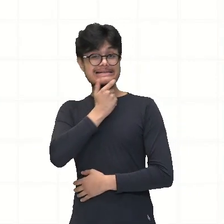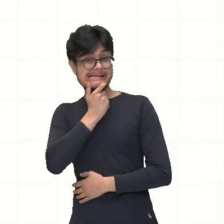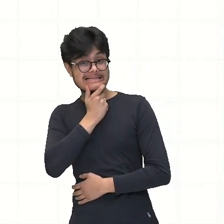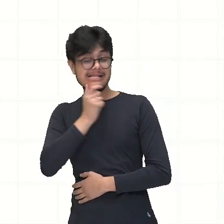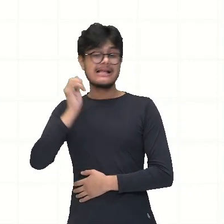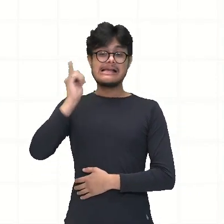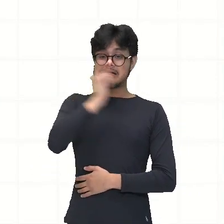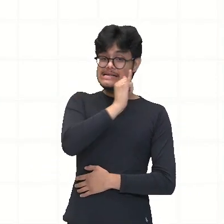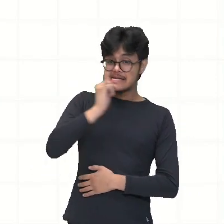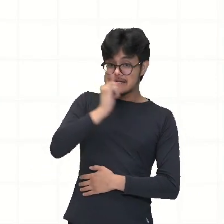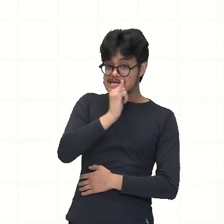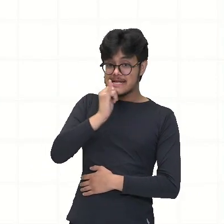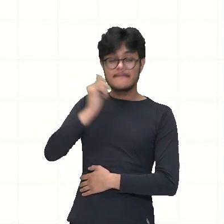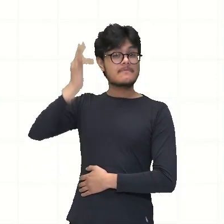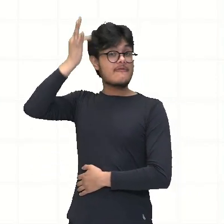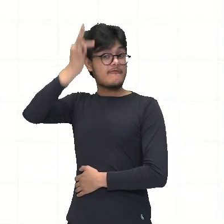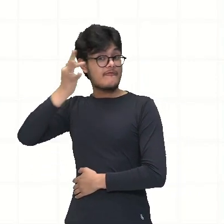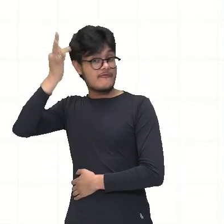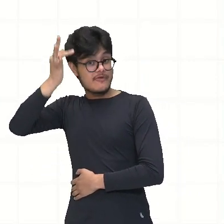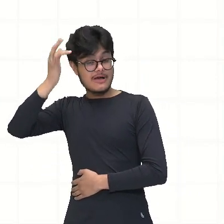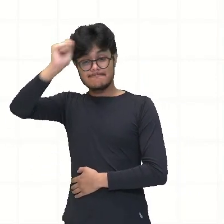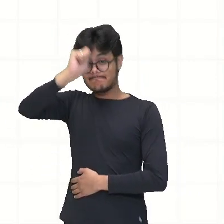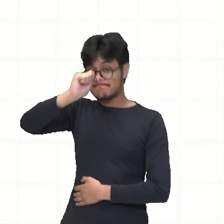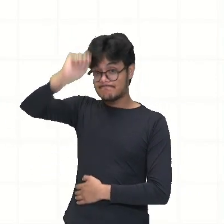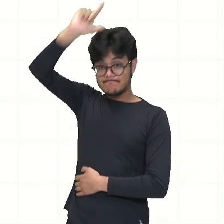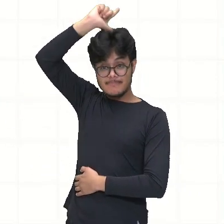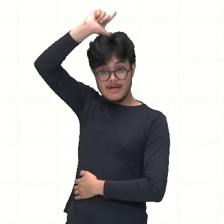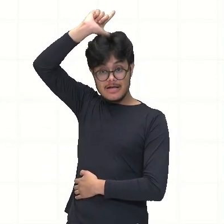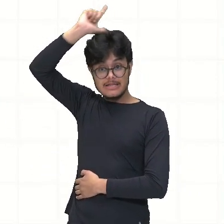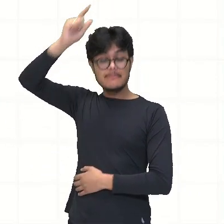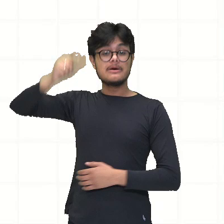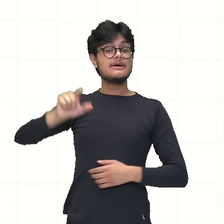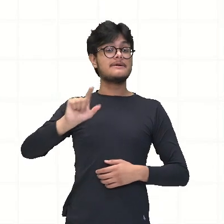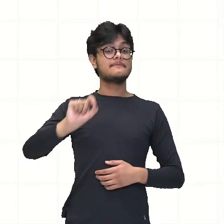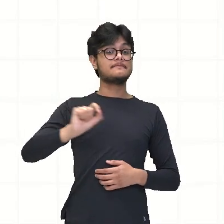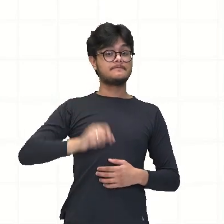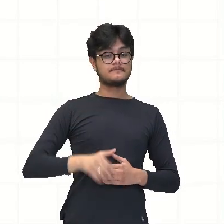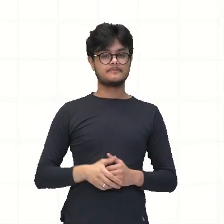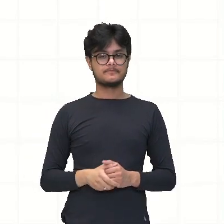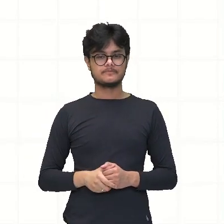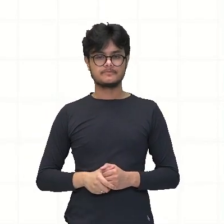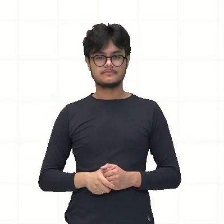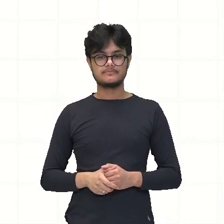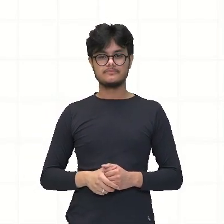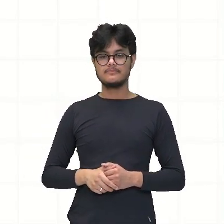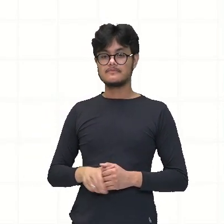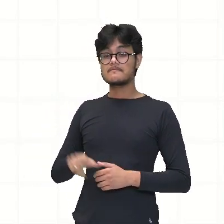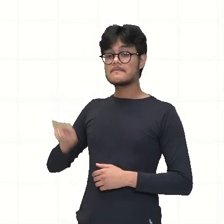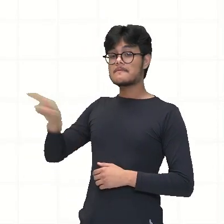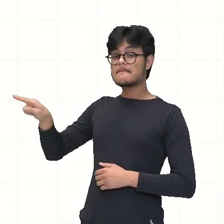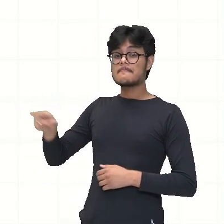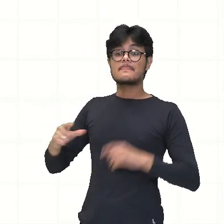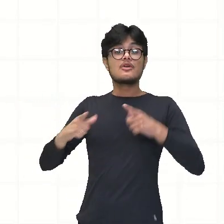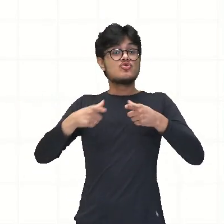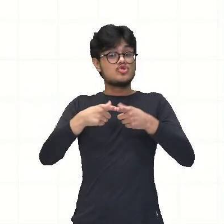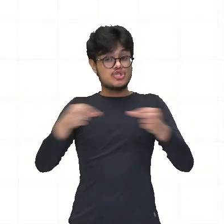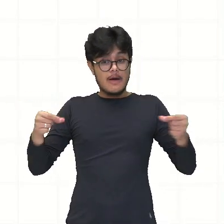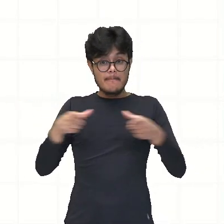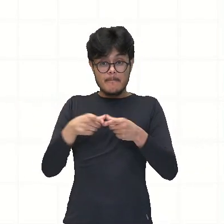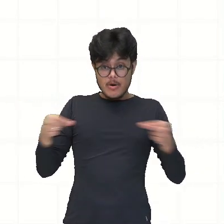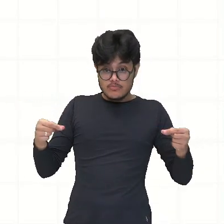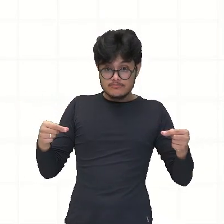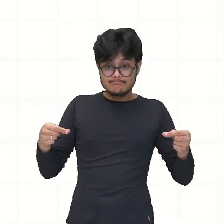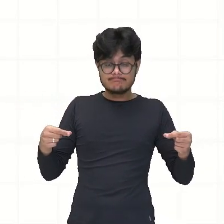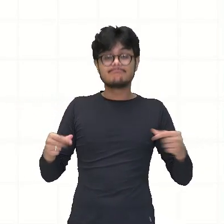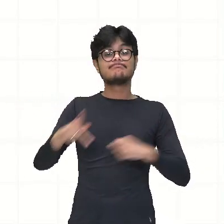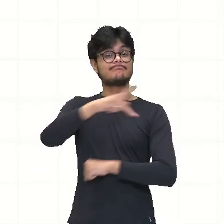Itália, França, Alemanha e aqui do outro lado a gente tem, olha, o Japão, tá bom? No